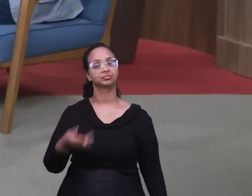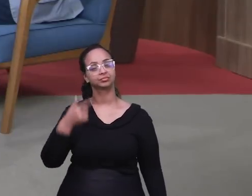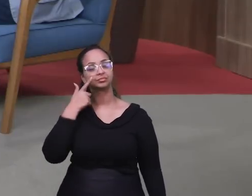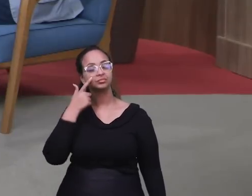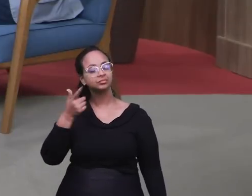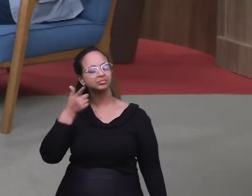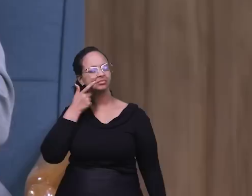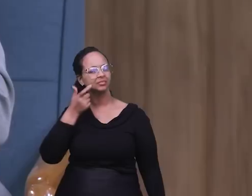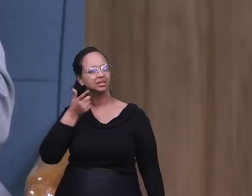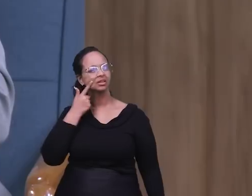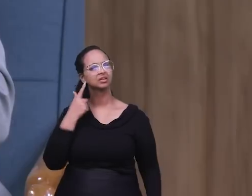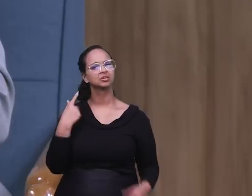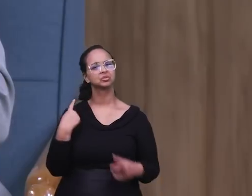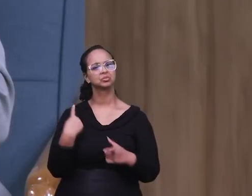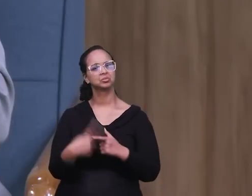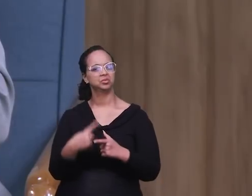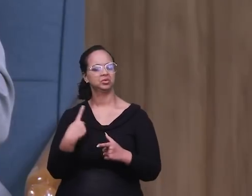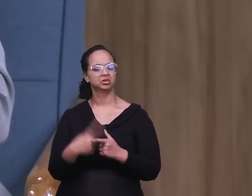Daniel, porque